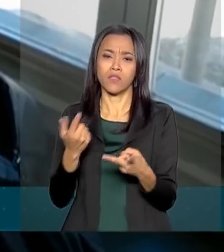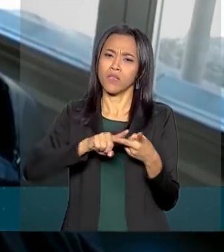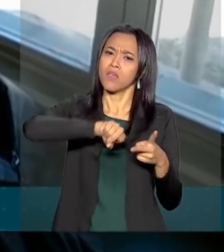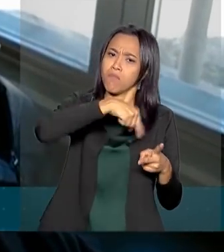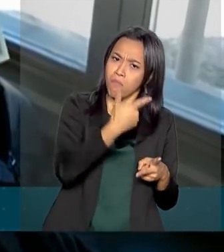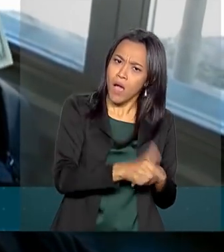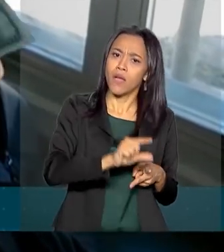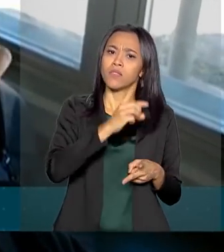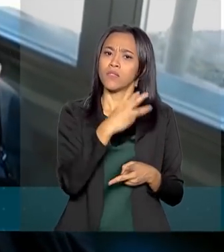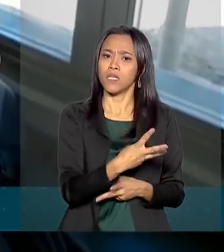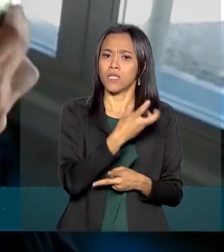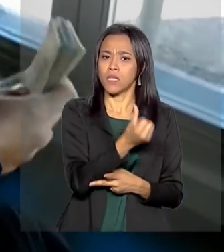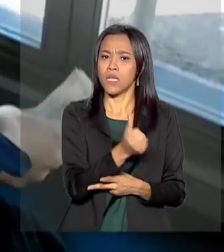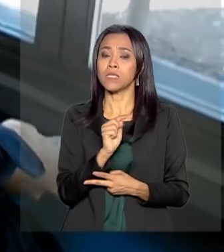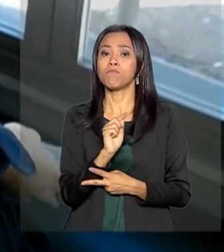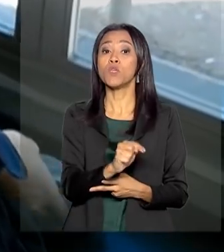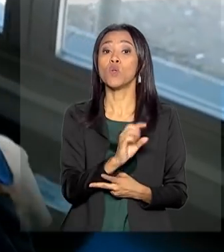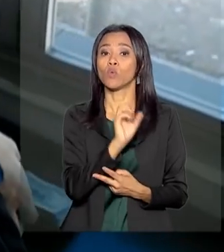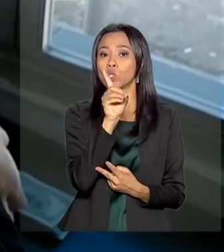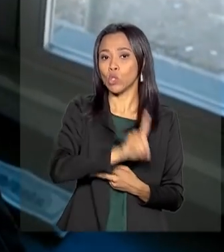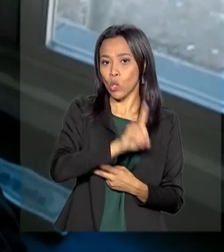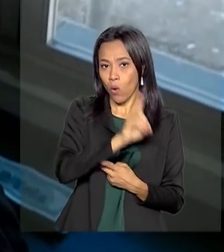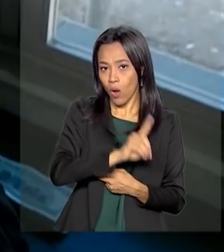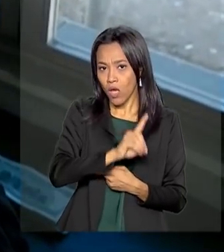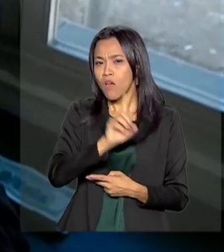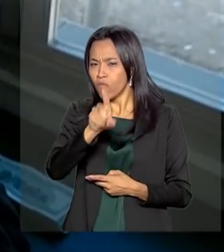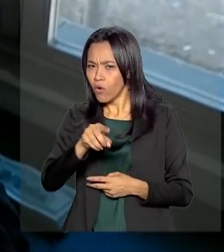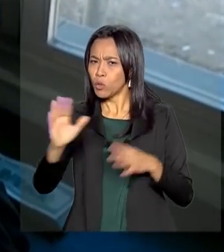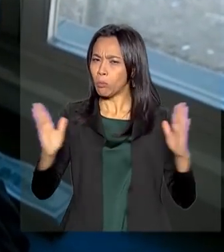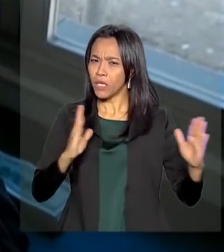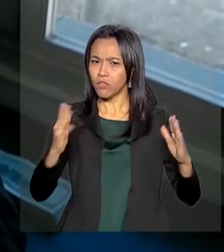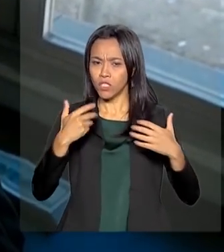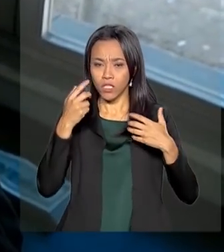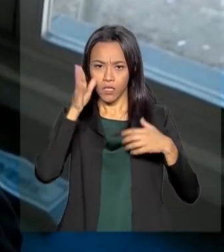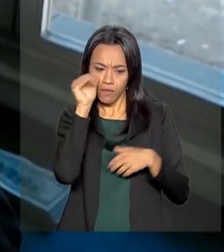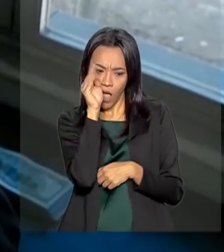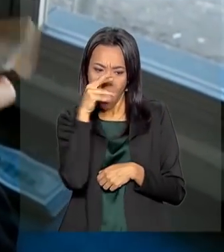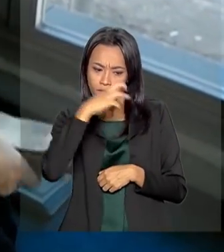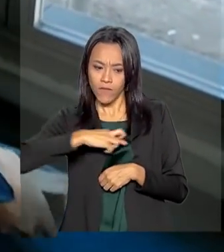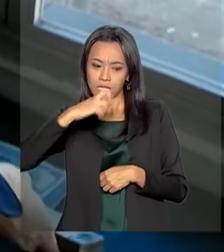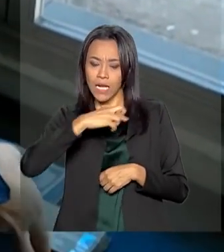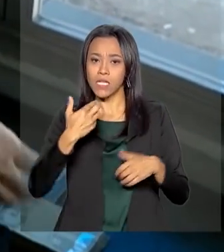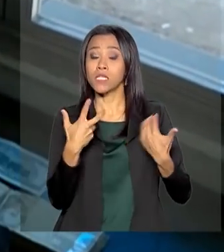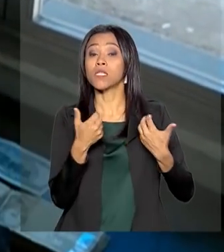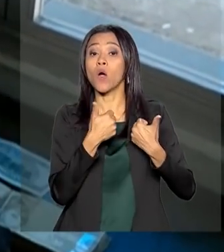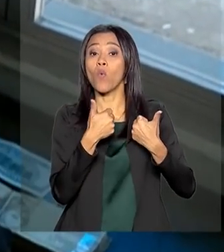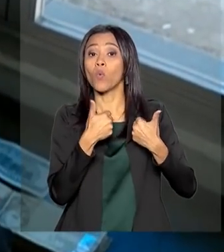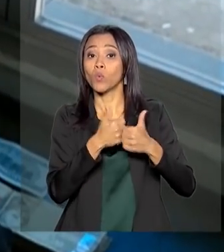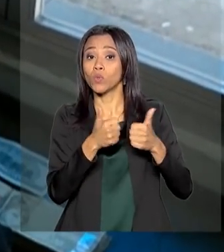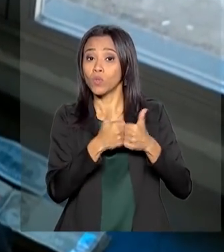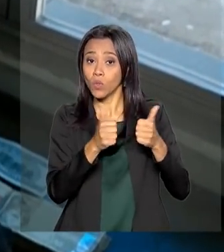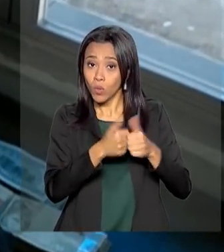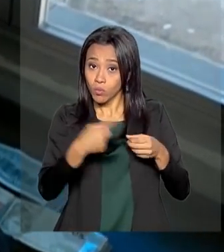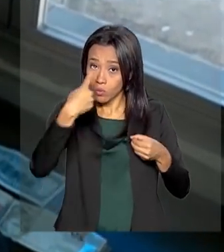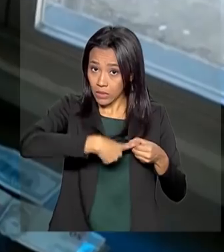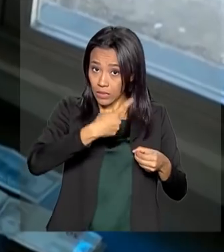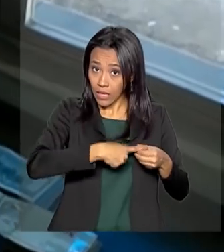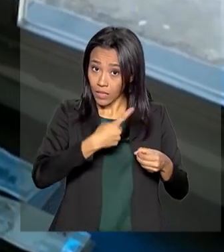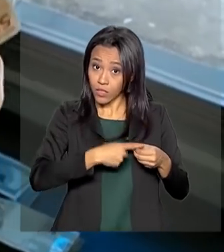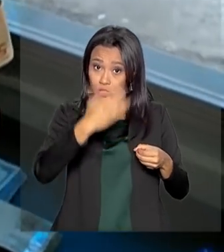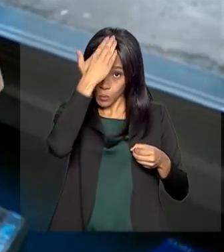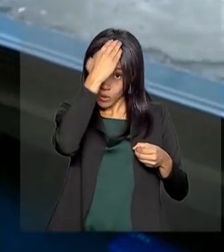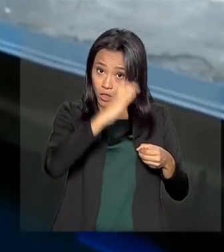dólares a prisão se deu durante a fiscalização de um ônibus de turismo da linha que liga curitiba a cidade de jundiahy como eles